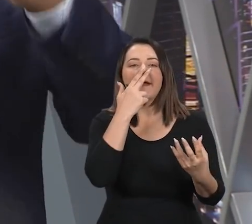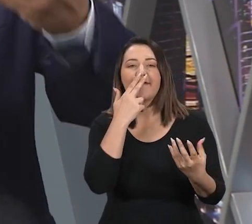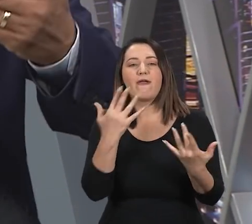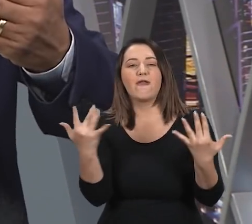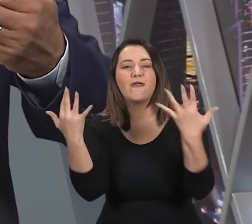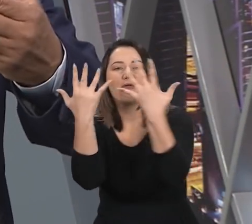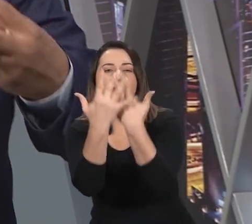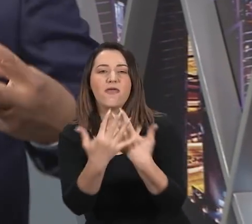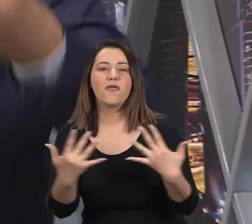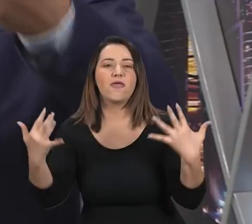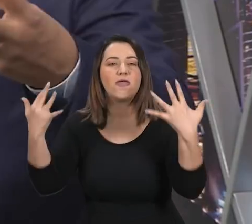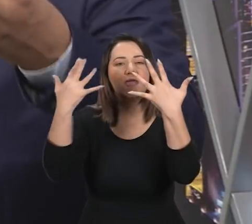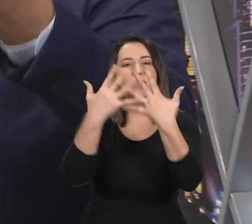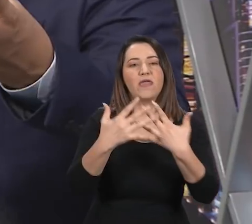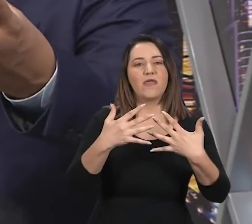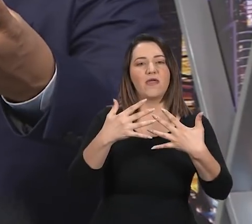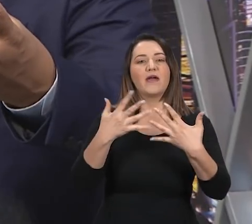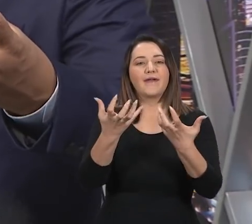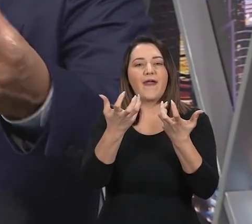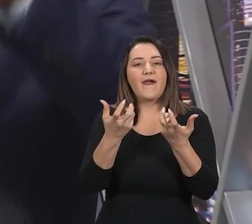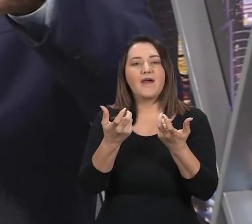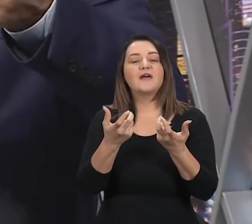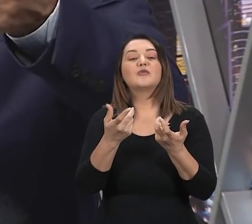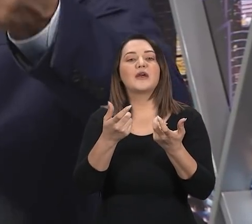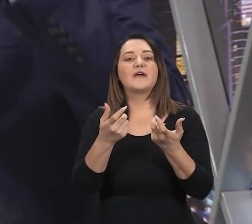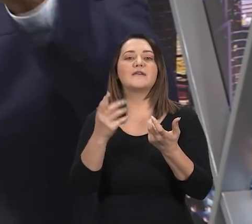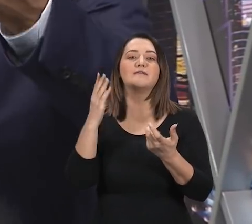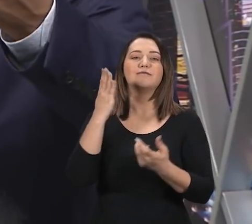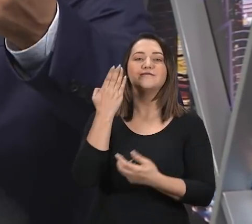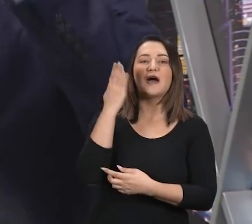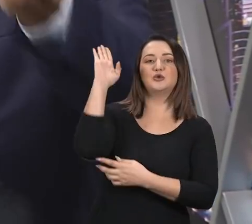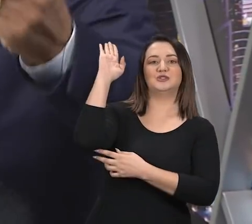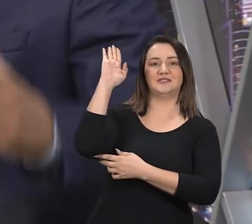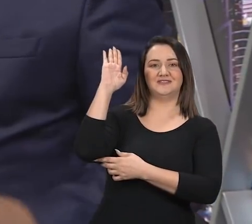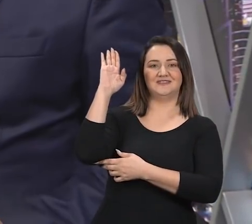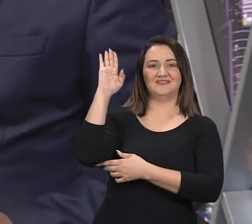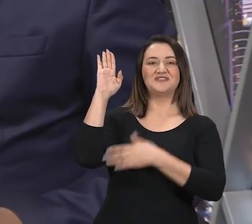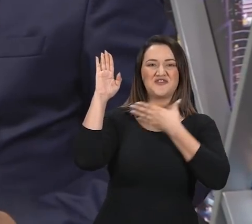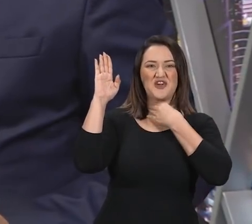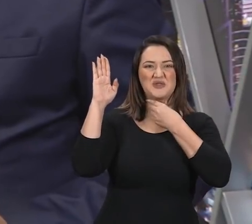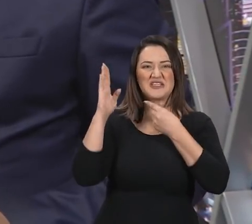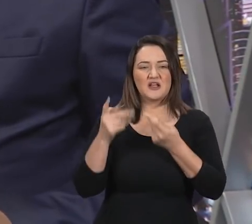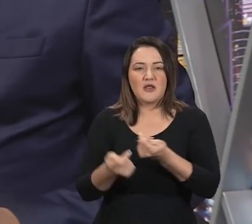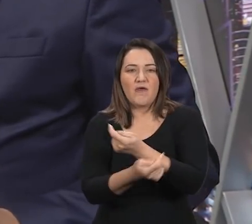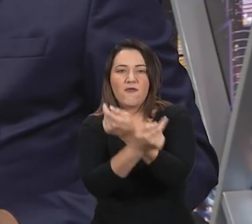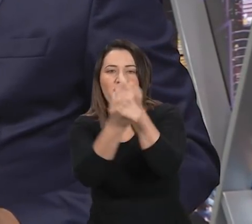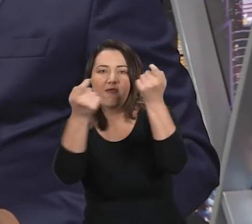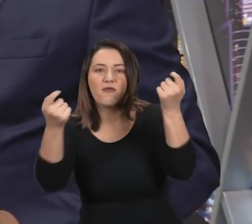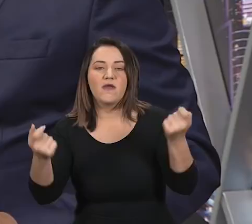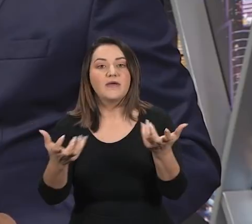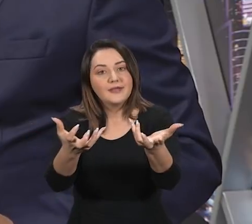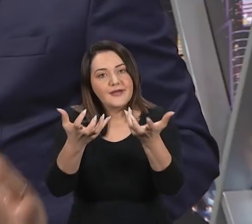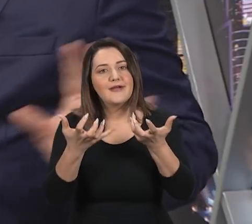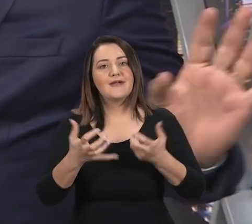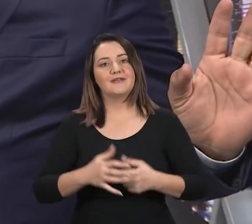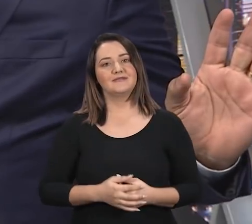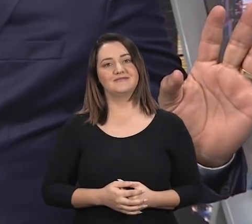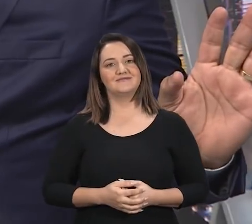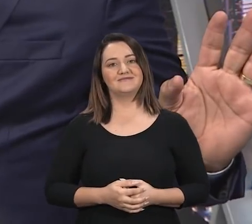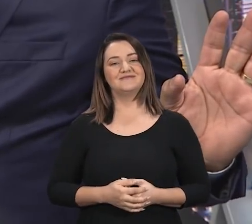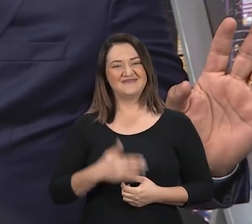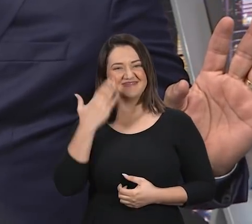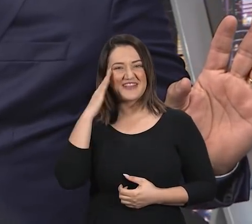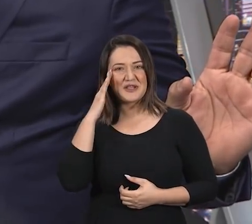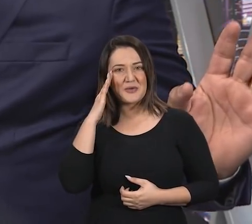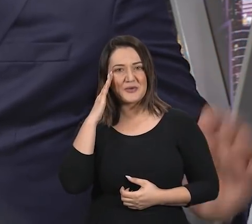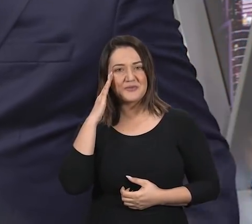Porque simbolicamente o rabo do dragão é a mentira, é o engano, é a falsidade. Deu para você entender ou não? Está bem